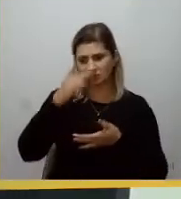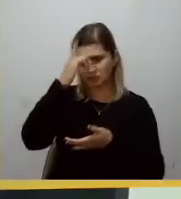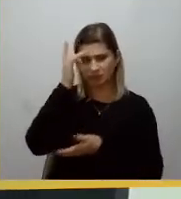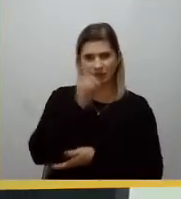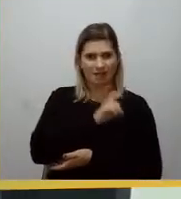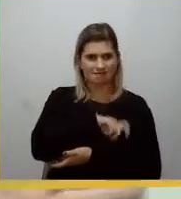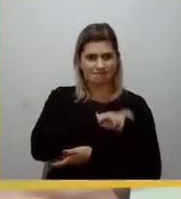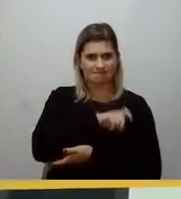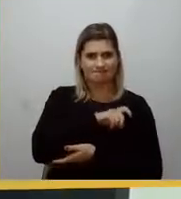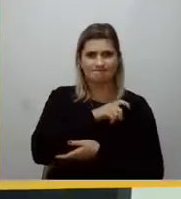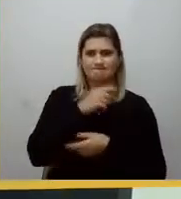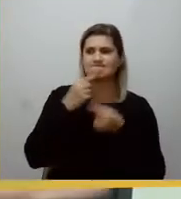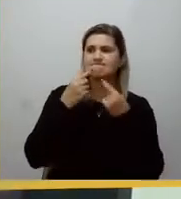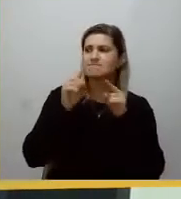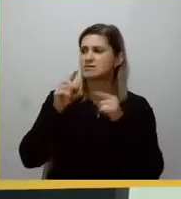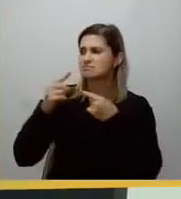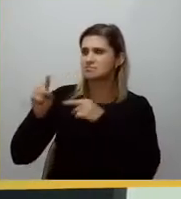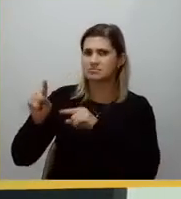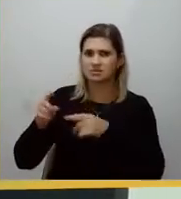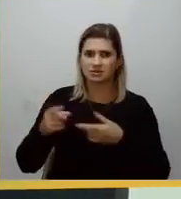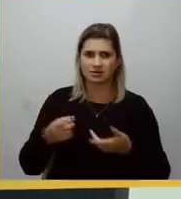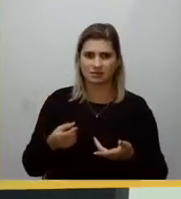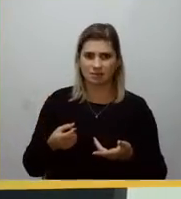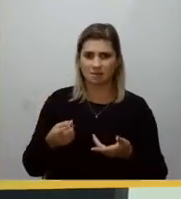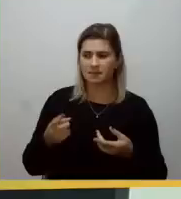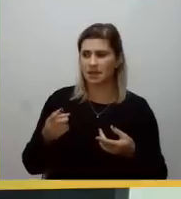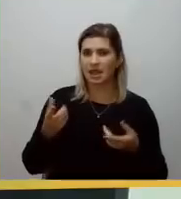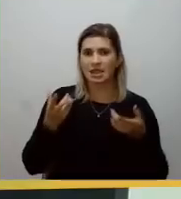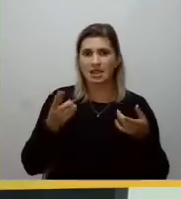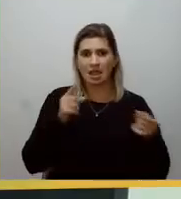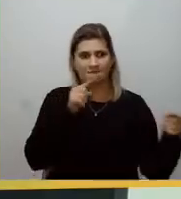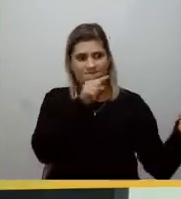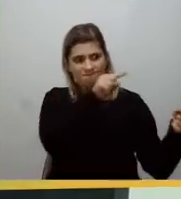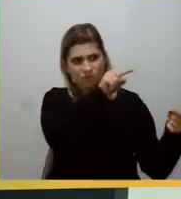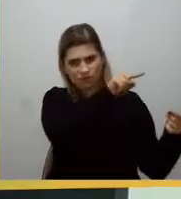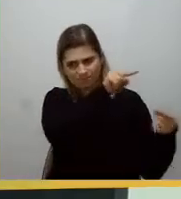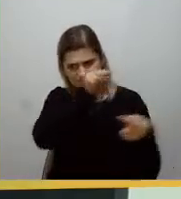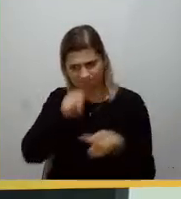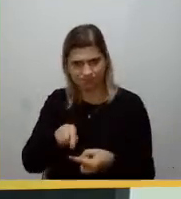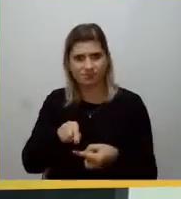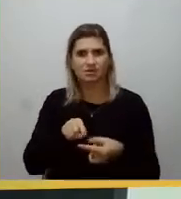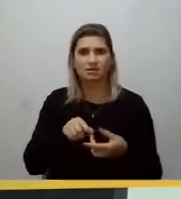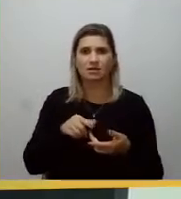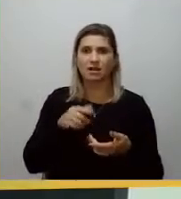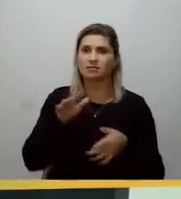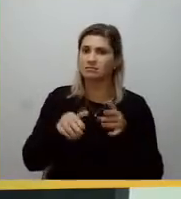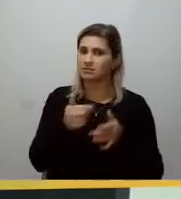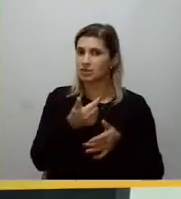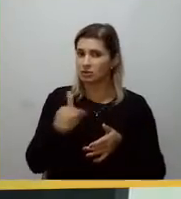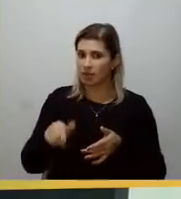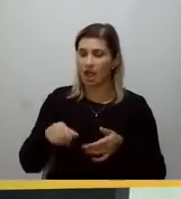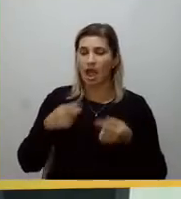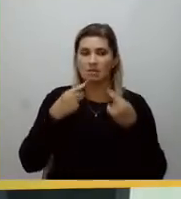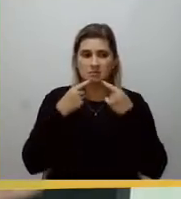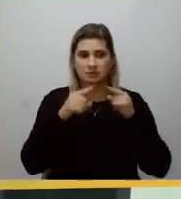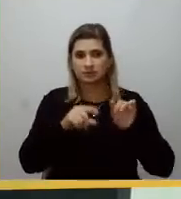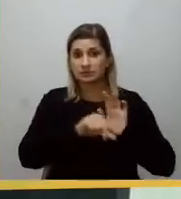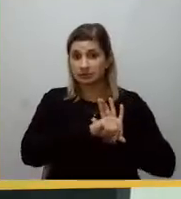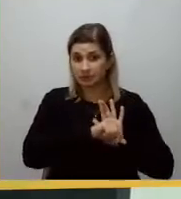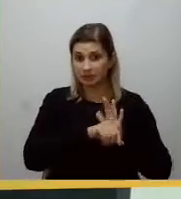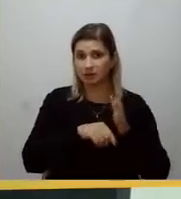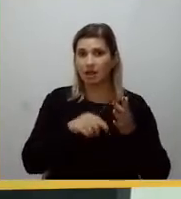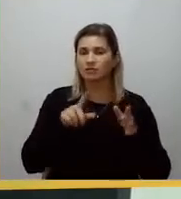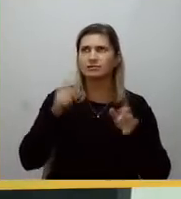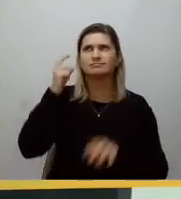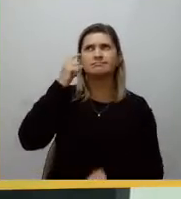tentam incutir em você qualquer tipo de ligação que não existe, é uma afirmação criminosa, né? Às vezes a gente se pergunta, será que